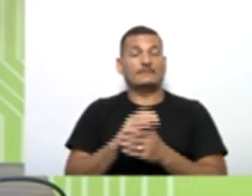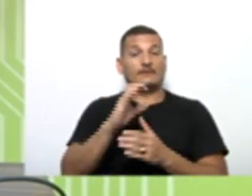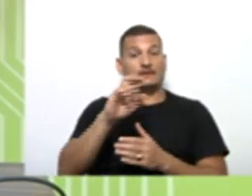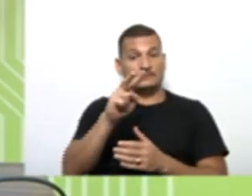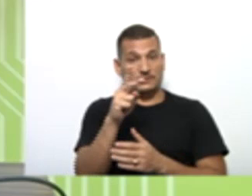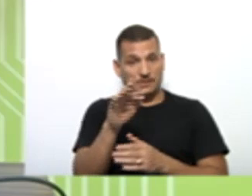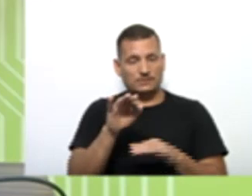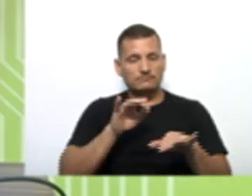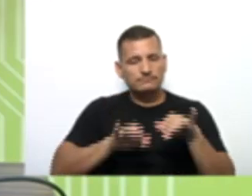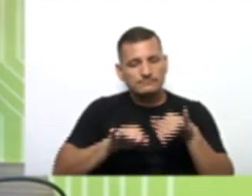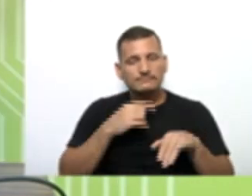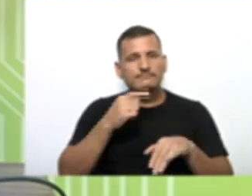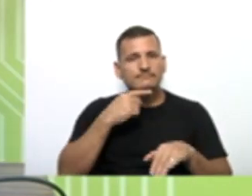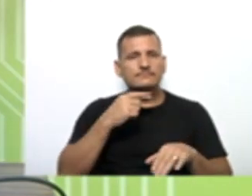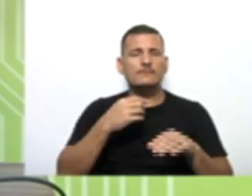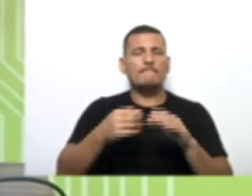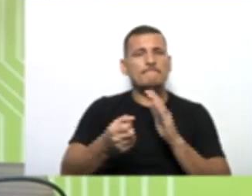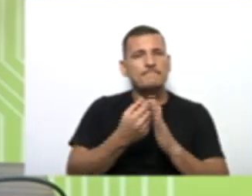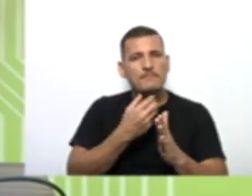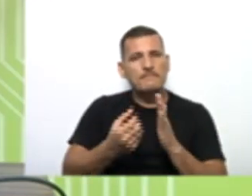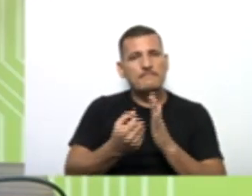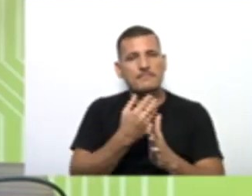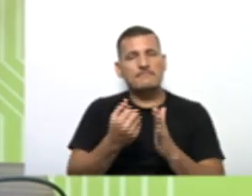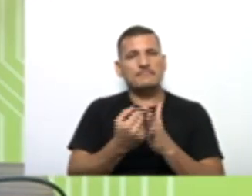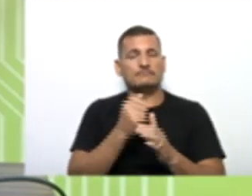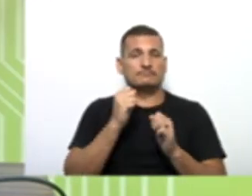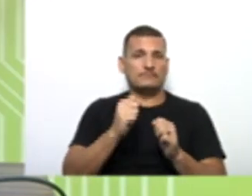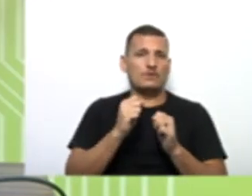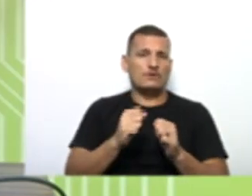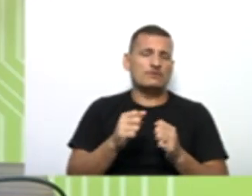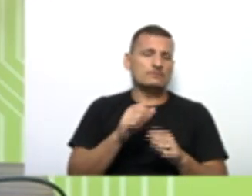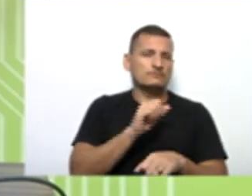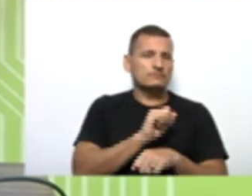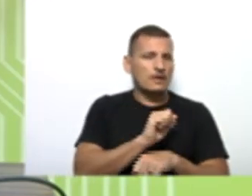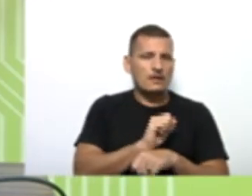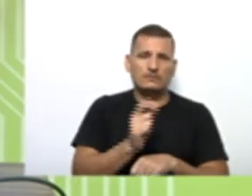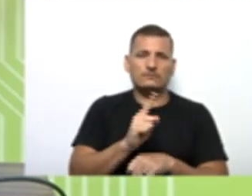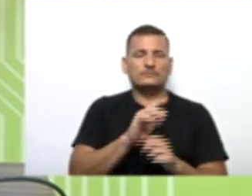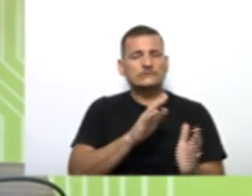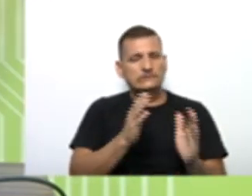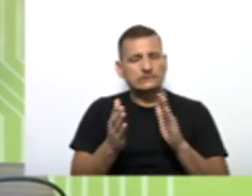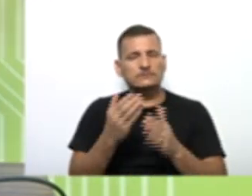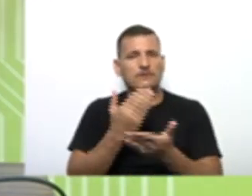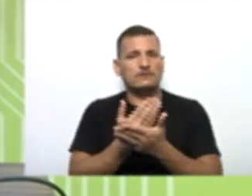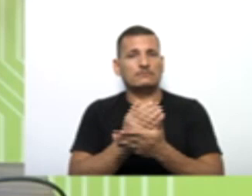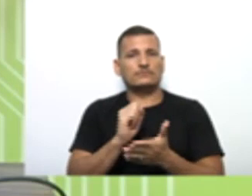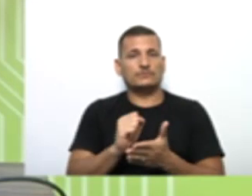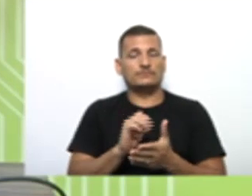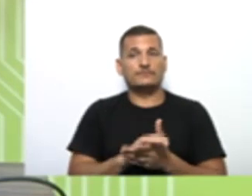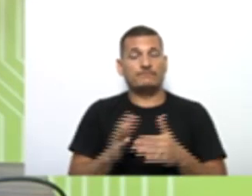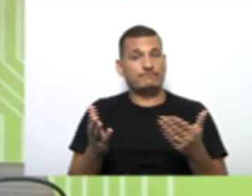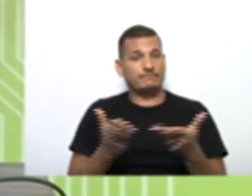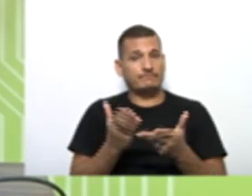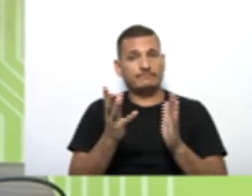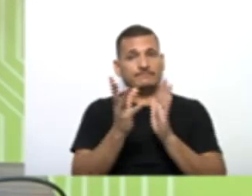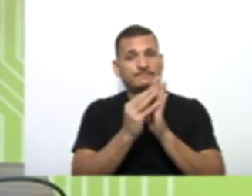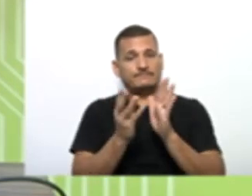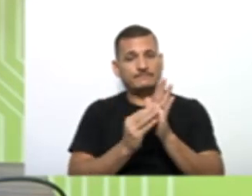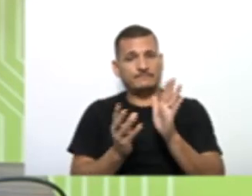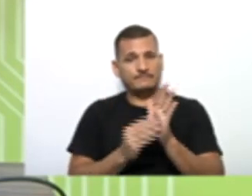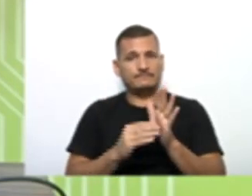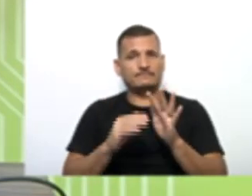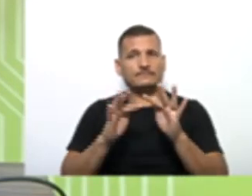isso. Vocês também podem tirar as dúvidas ao longo da aula, tá, gente? Não precisa esperar até a hora da atividade. E para terminar nosso conteúdo, o